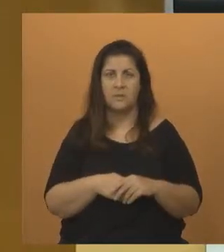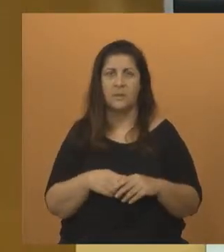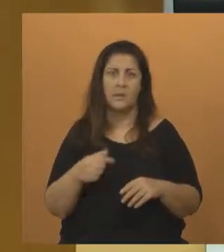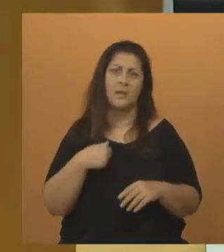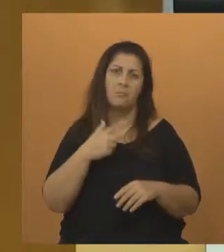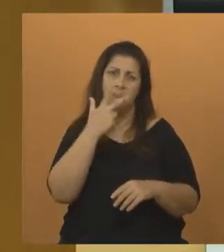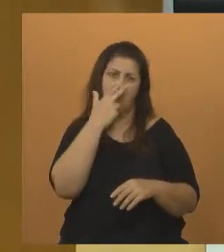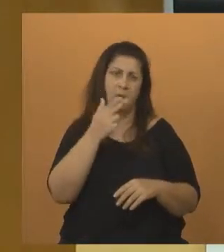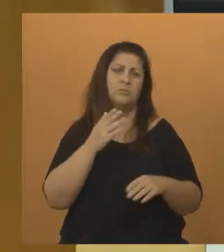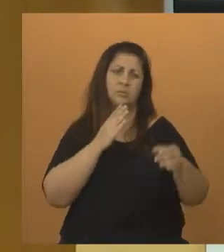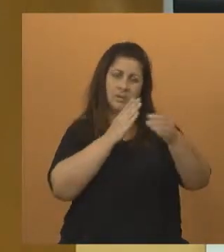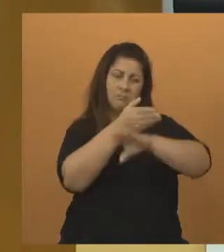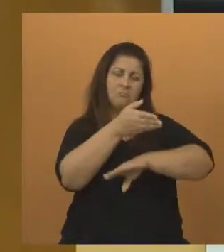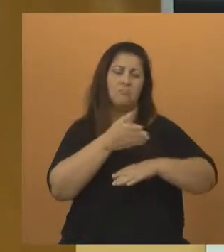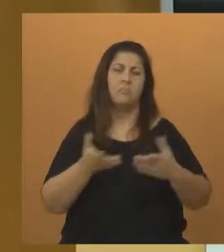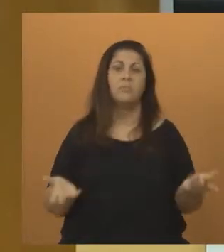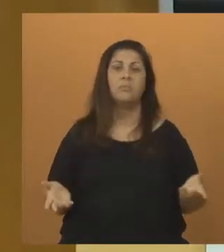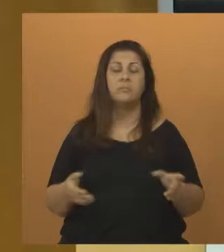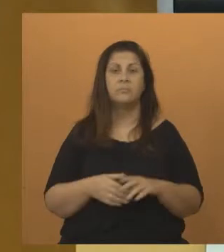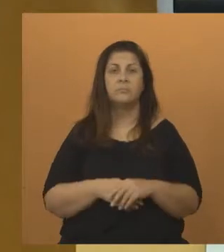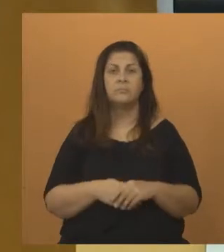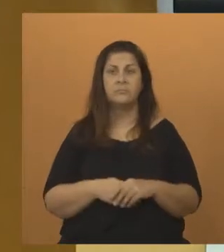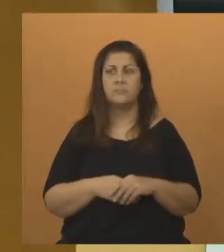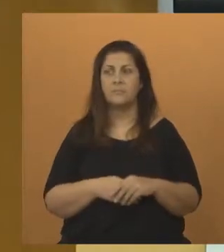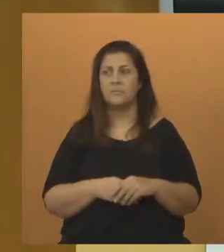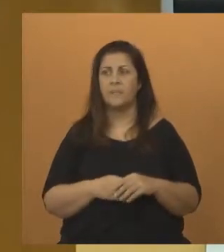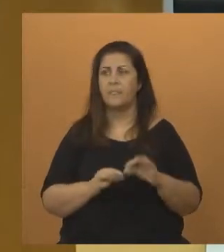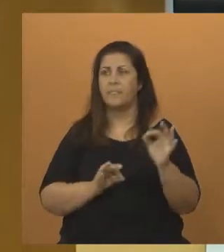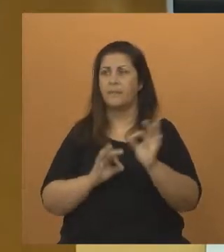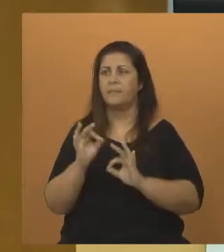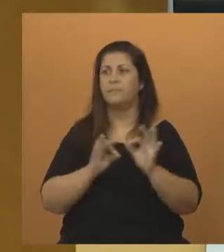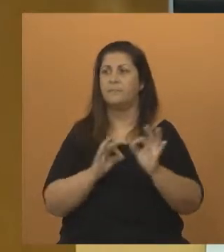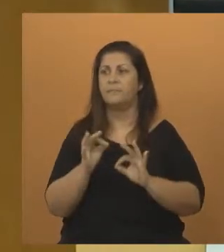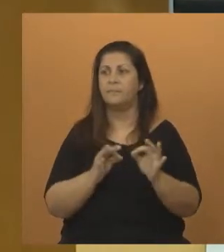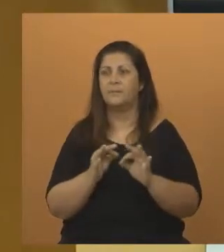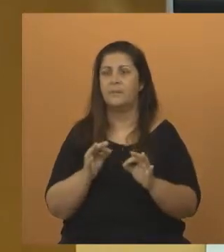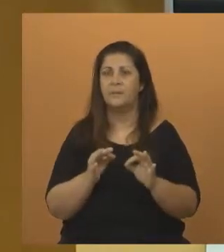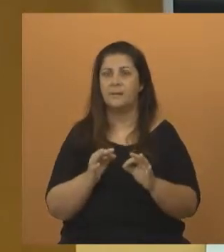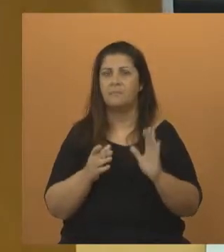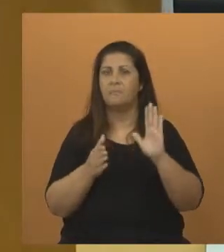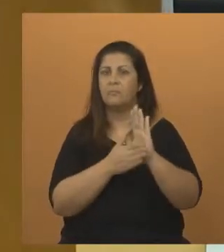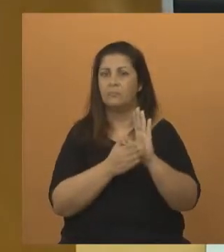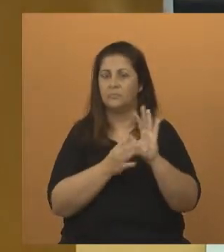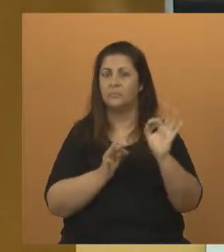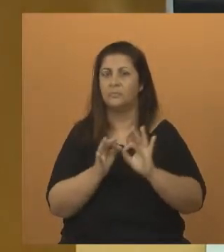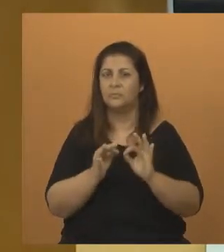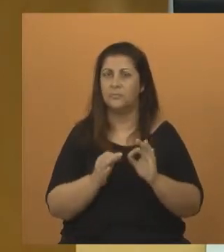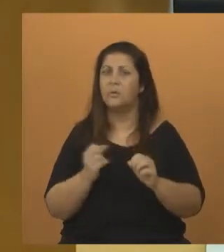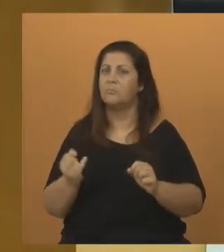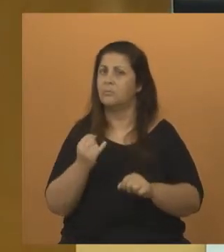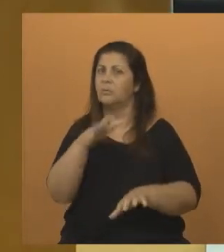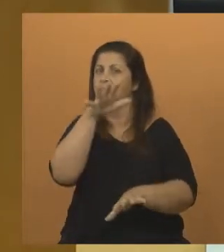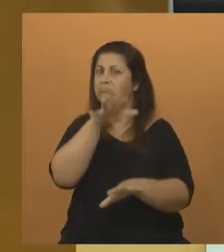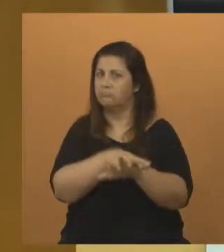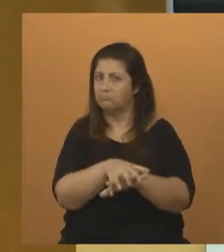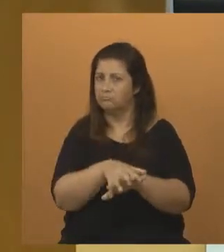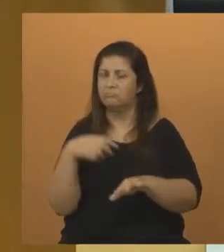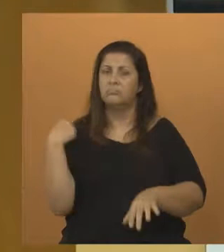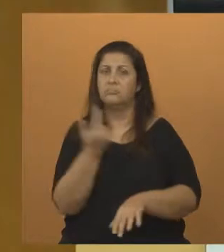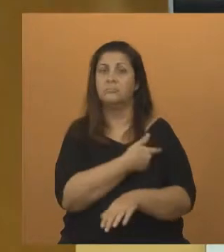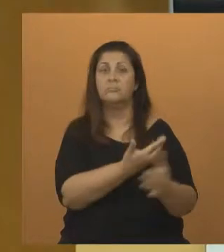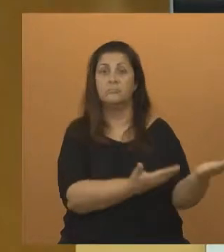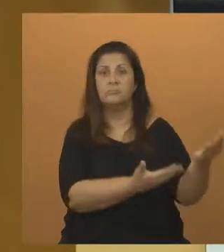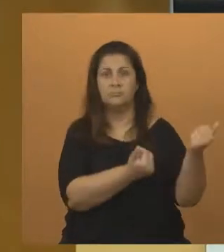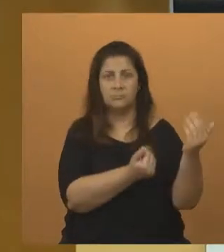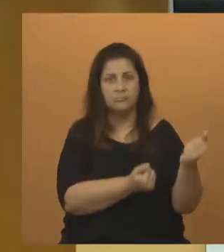creio que será aprovado, que ela desenvolva projetos importantes de inclusão da nossa